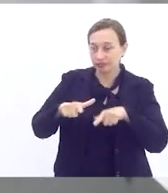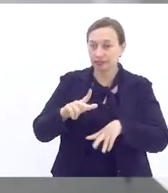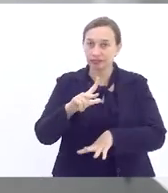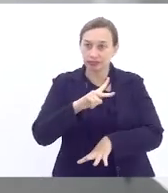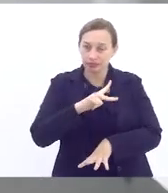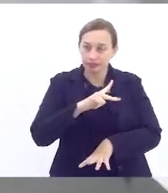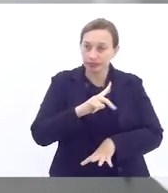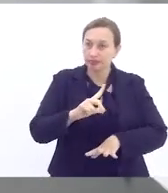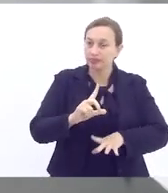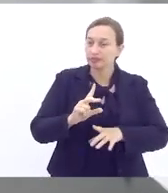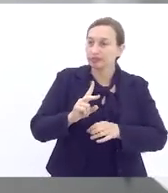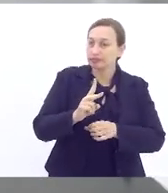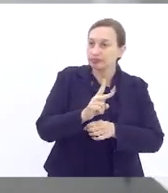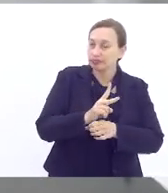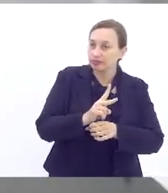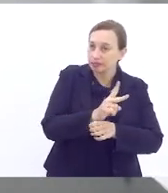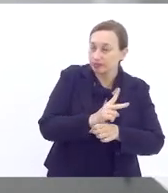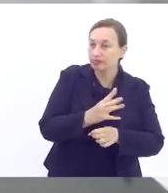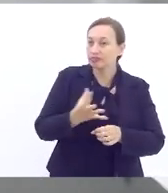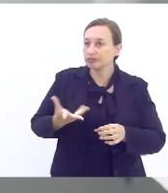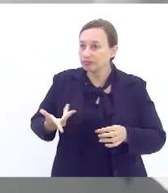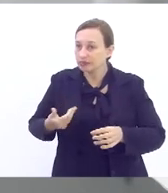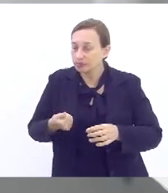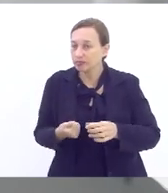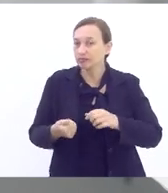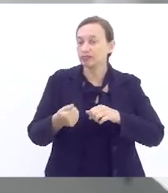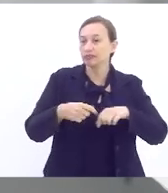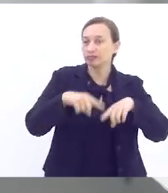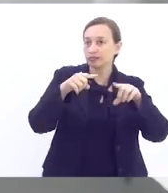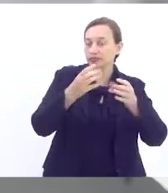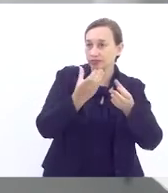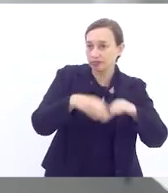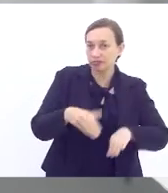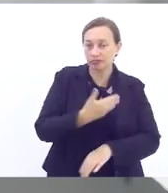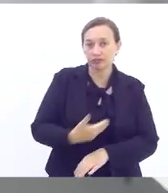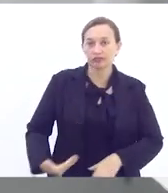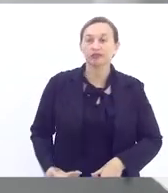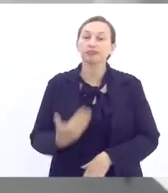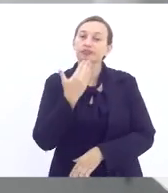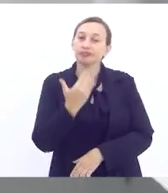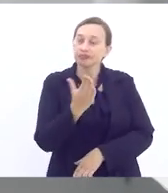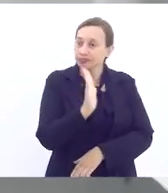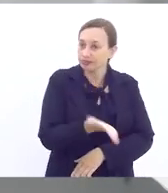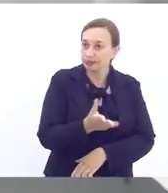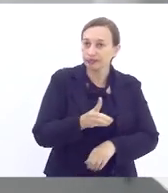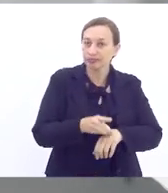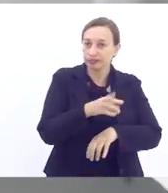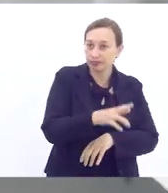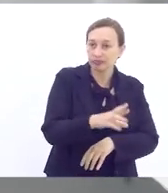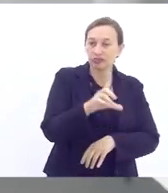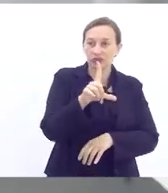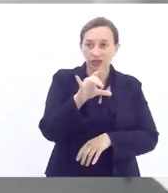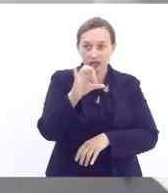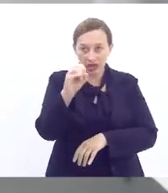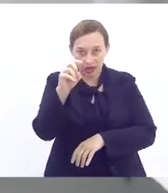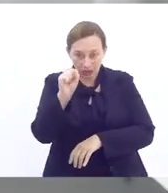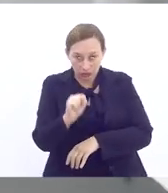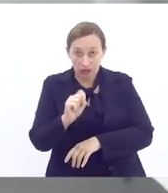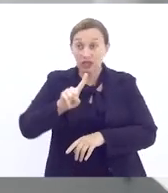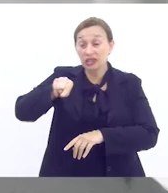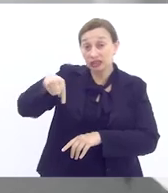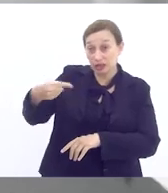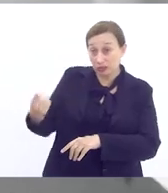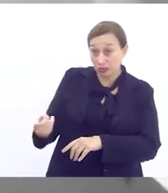buscar a efetivação desse concurso público pedindo já ao Dr Carlos Alberto que depois